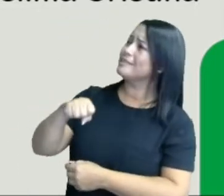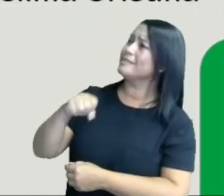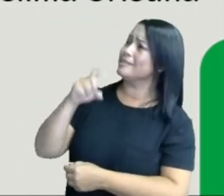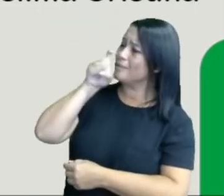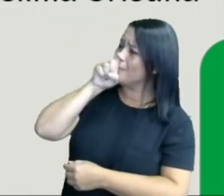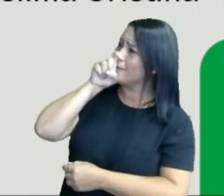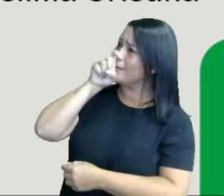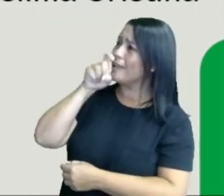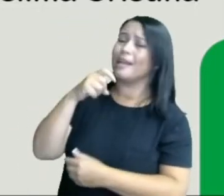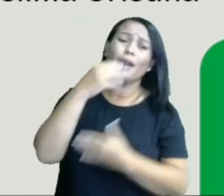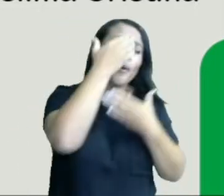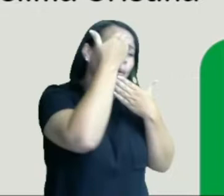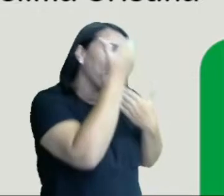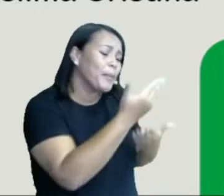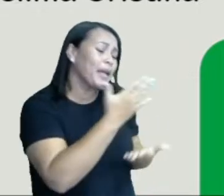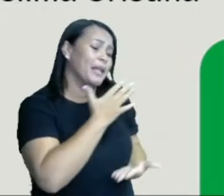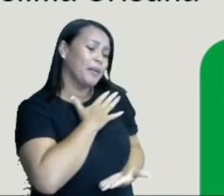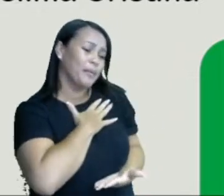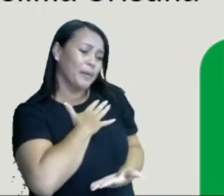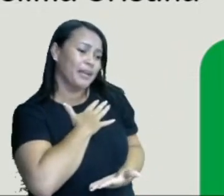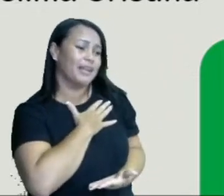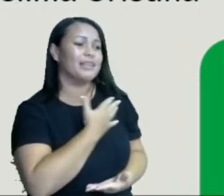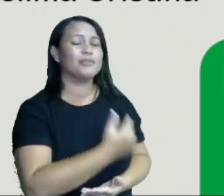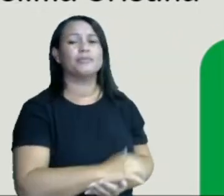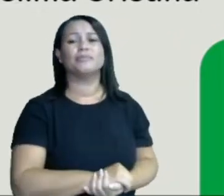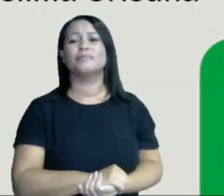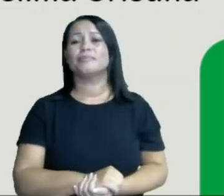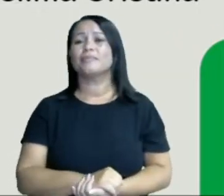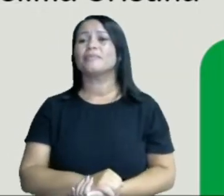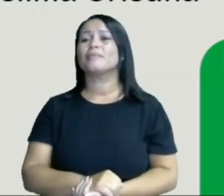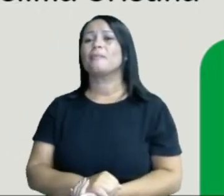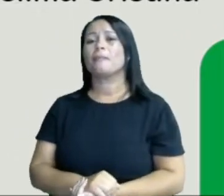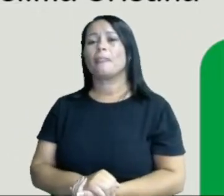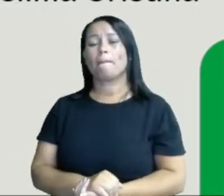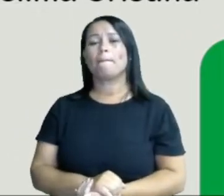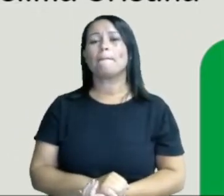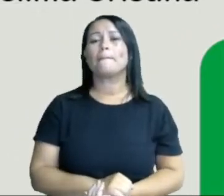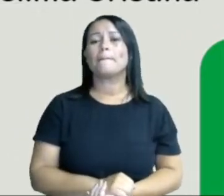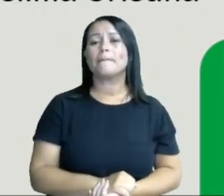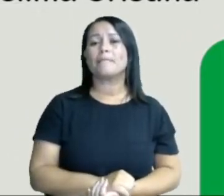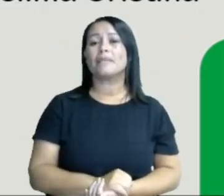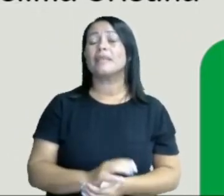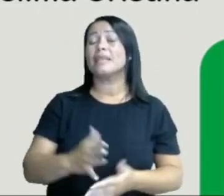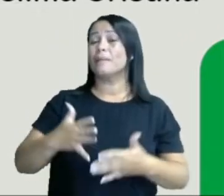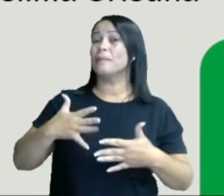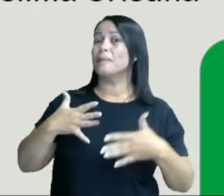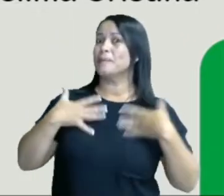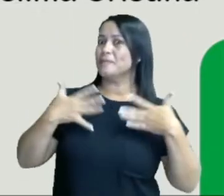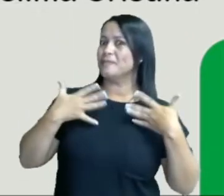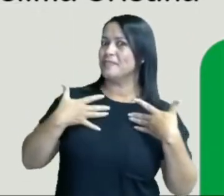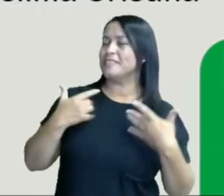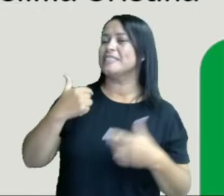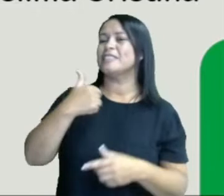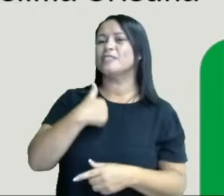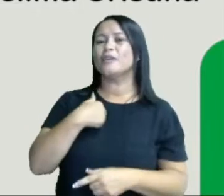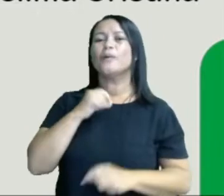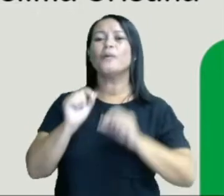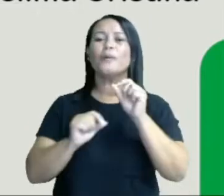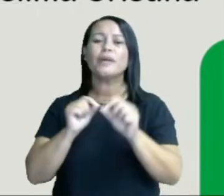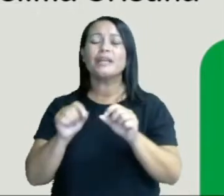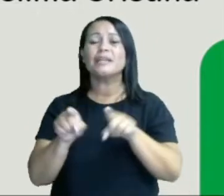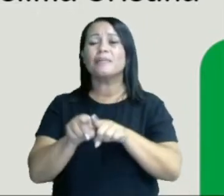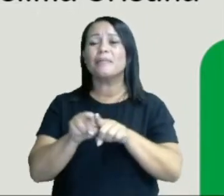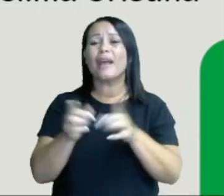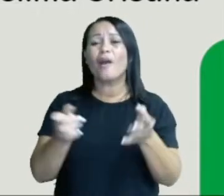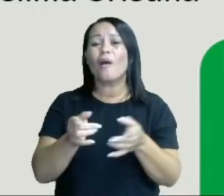Arara." "Obrigada, meu querido," respondeu a arara. "Muito feliz estou com minha